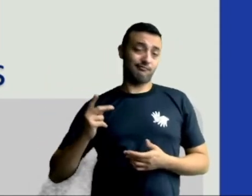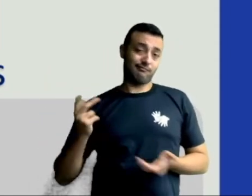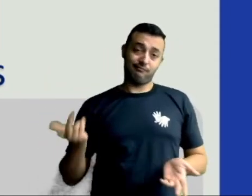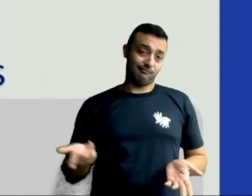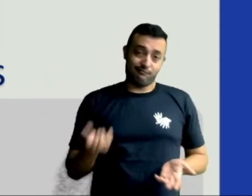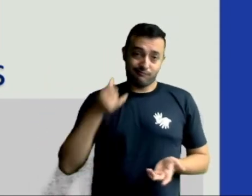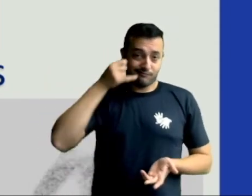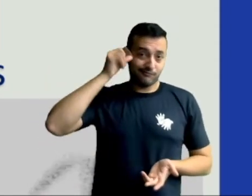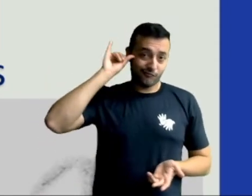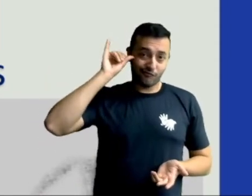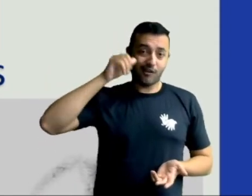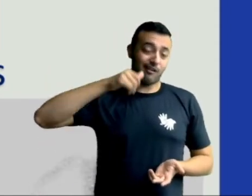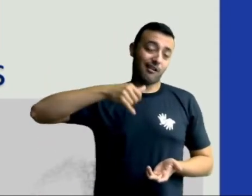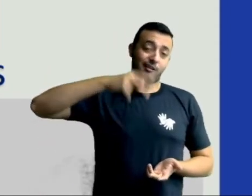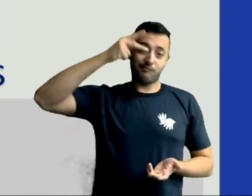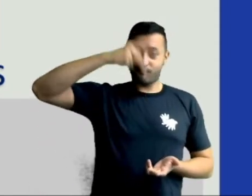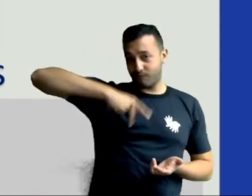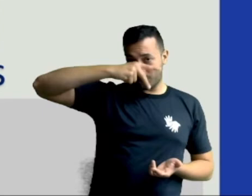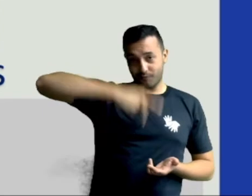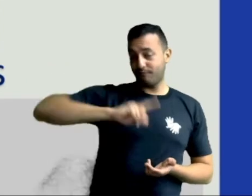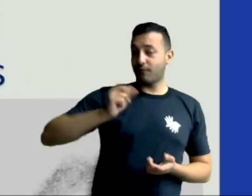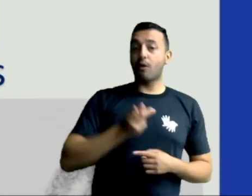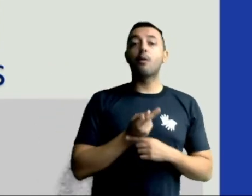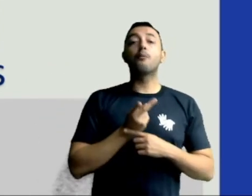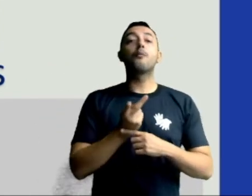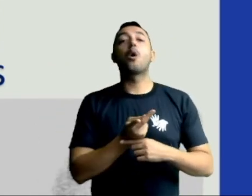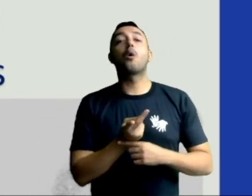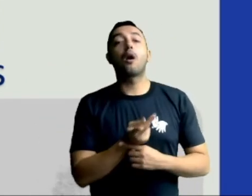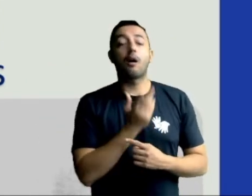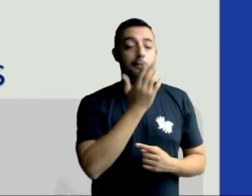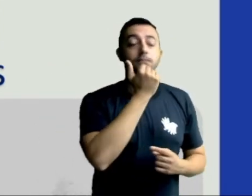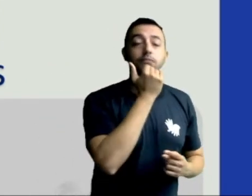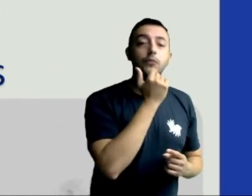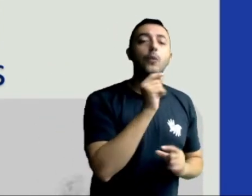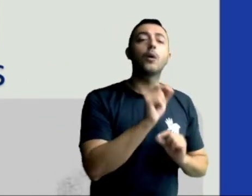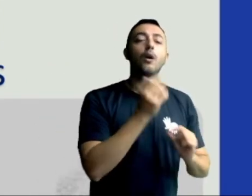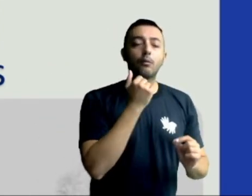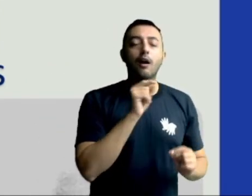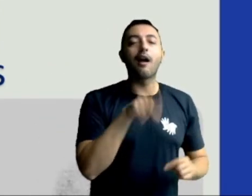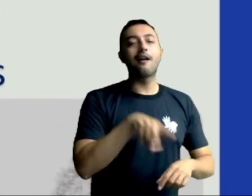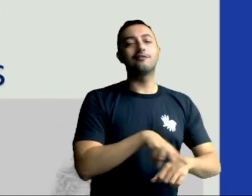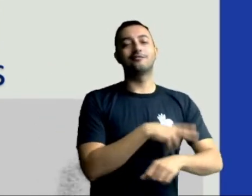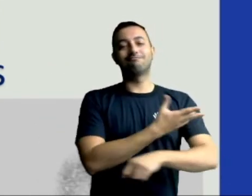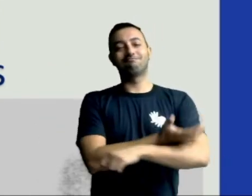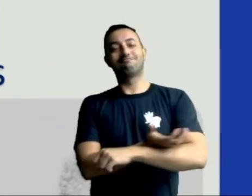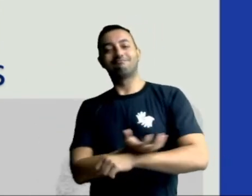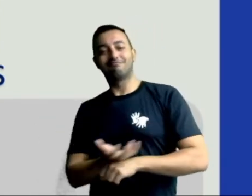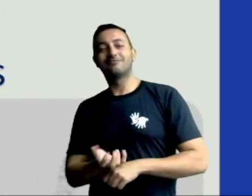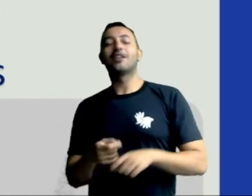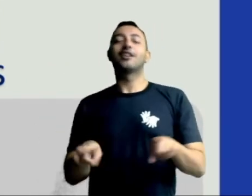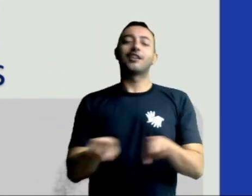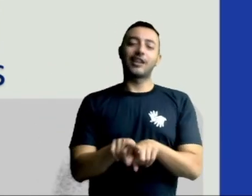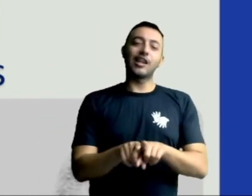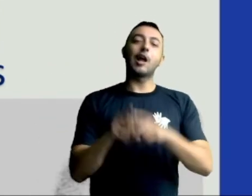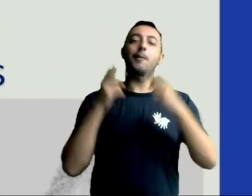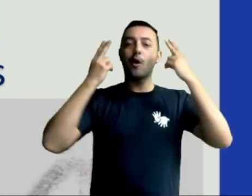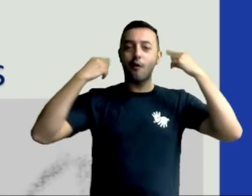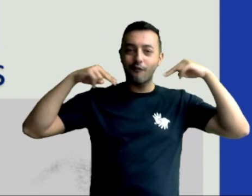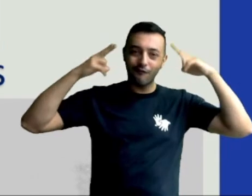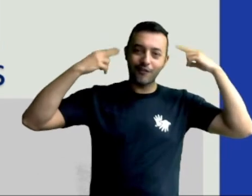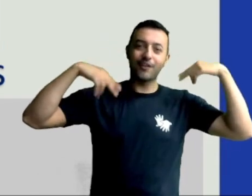não consegue produzir, ela vai atrás do seu alimento. Qual é o alimento da vaca? O pasto. Assim como as ovelhas também,